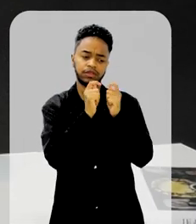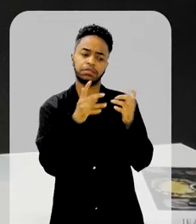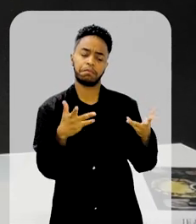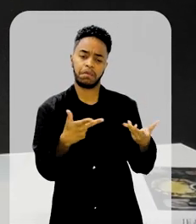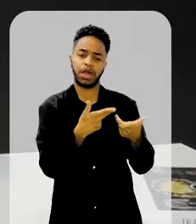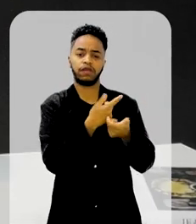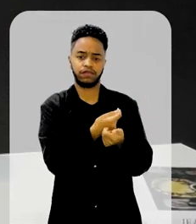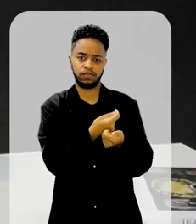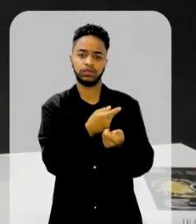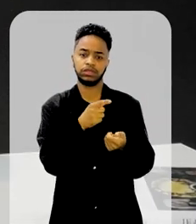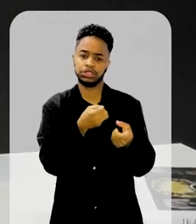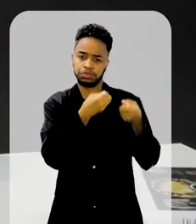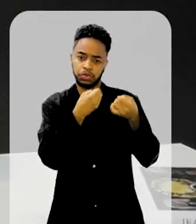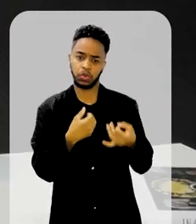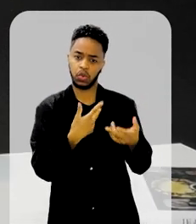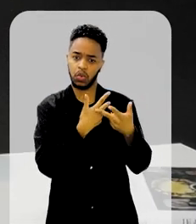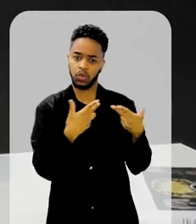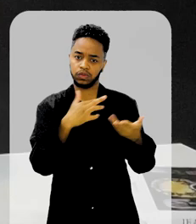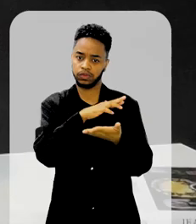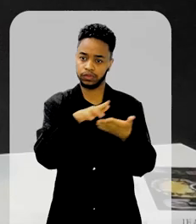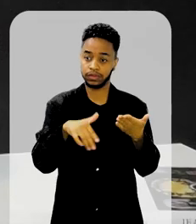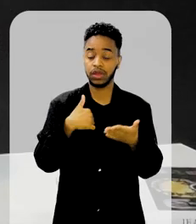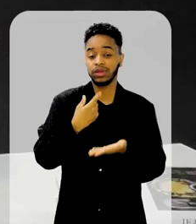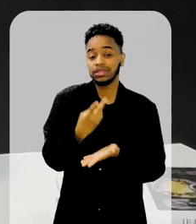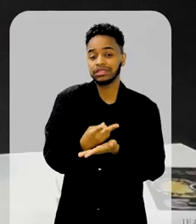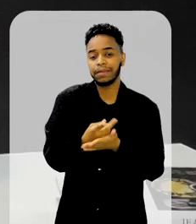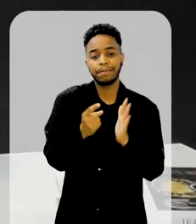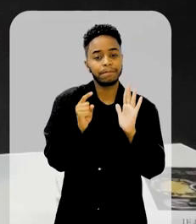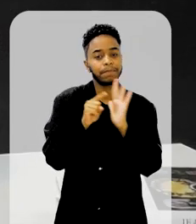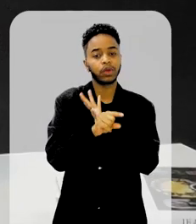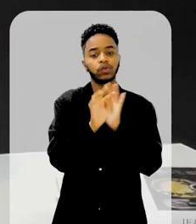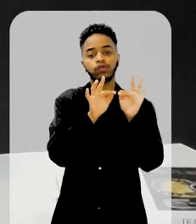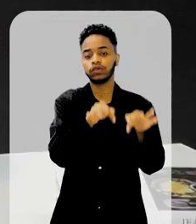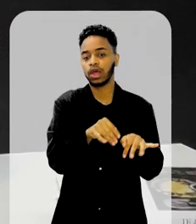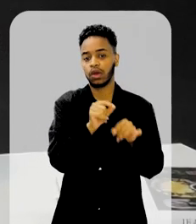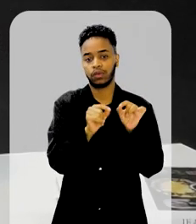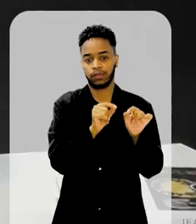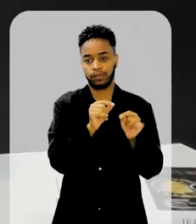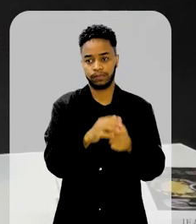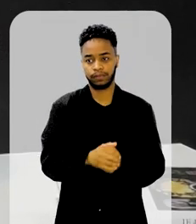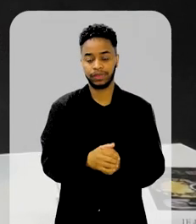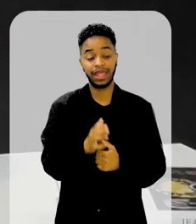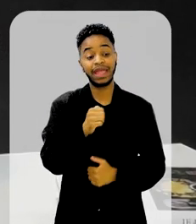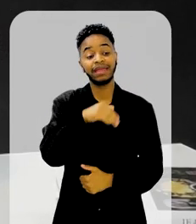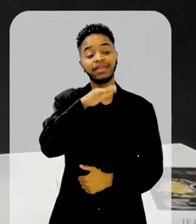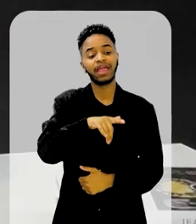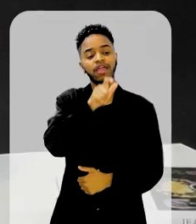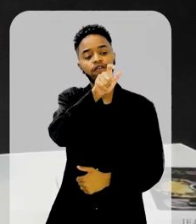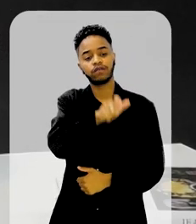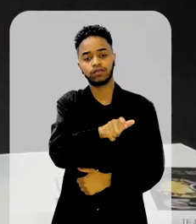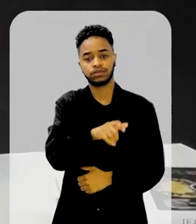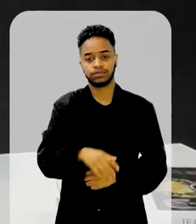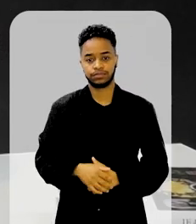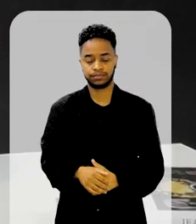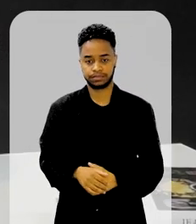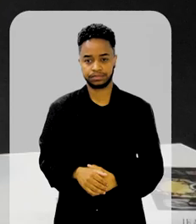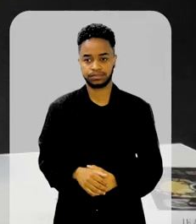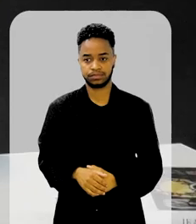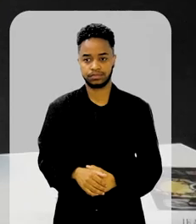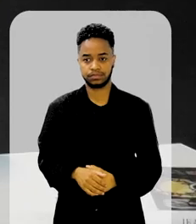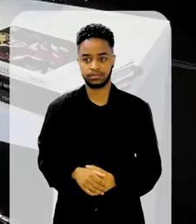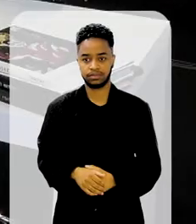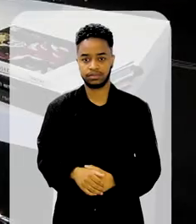foi maravilhosa esclareceu muita coisa eu sempre deixo essa pergunta pro final quem é Júnior